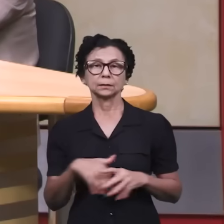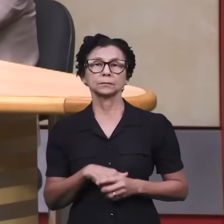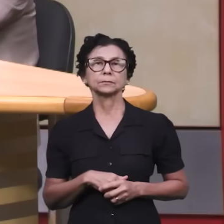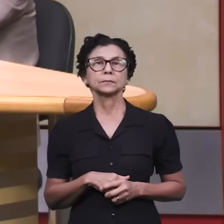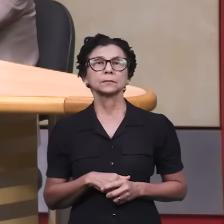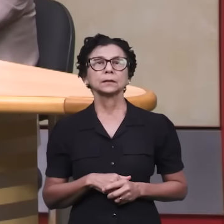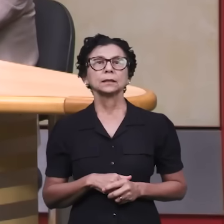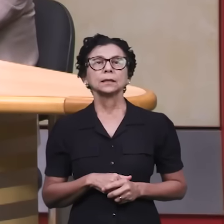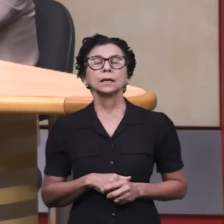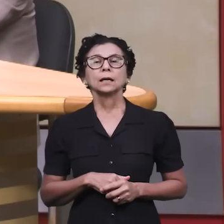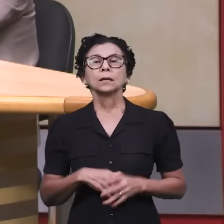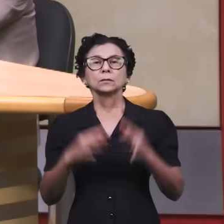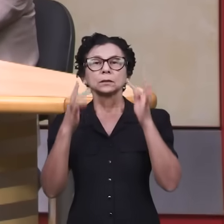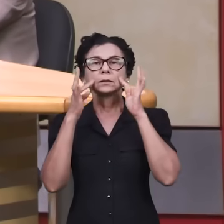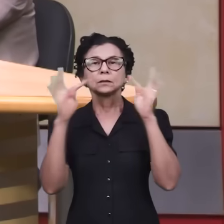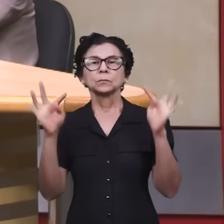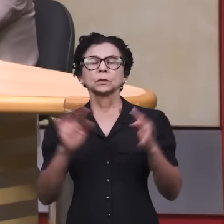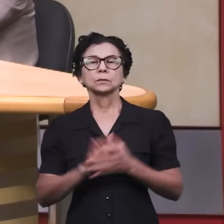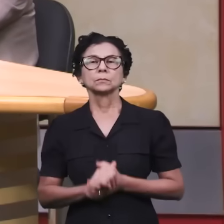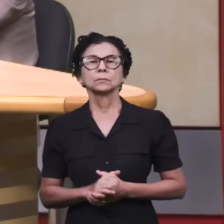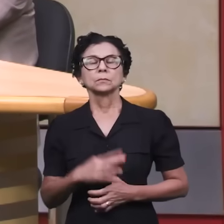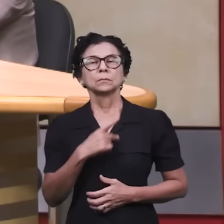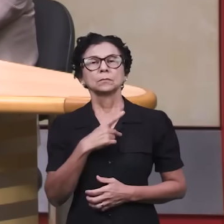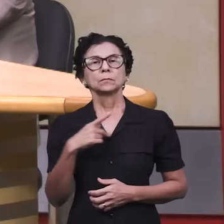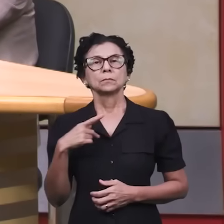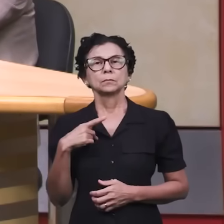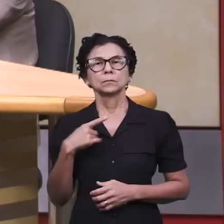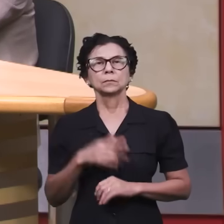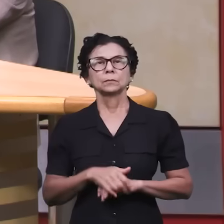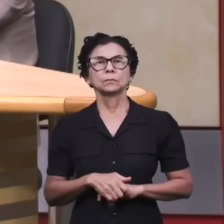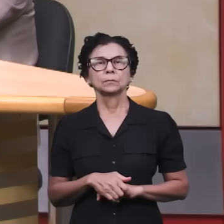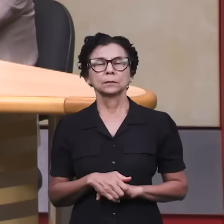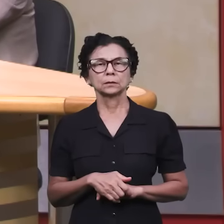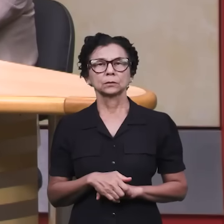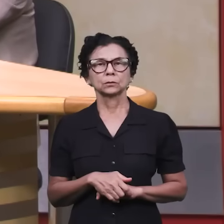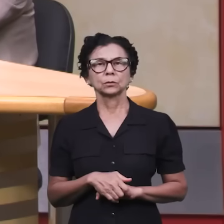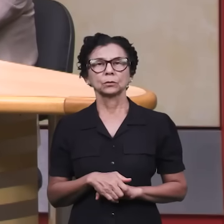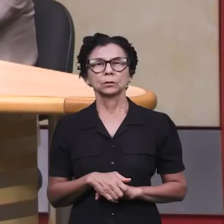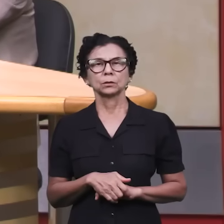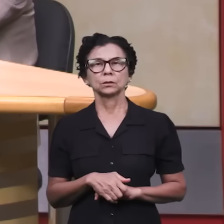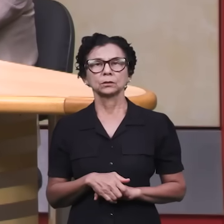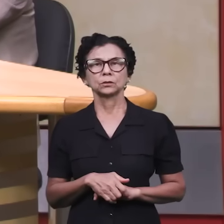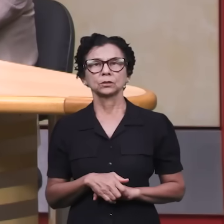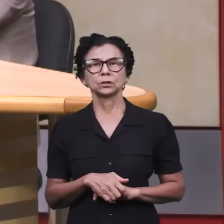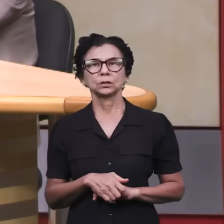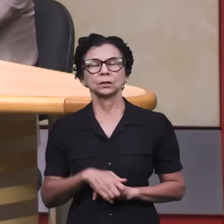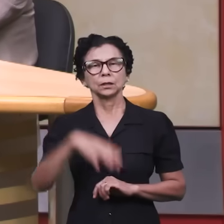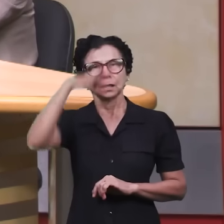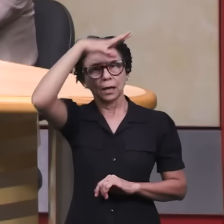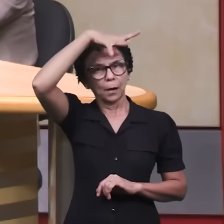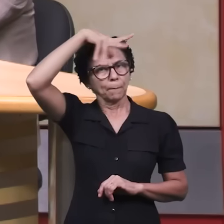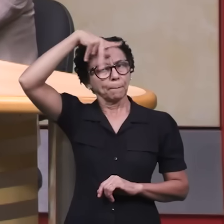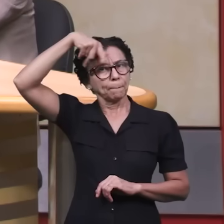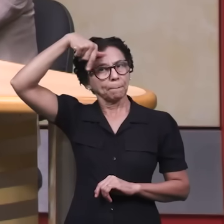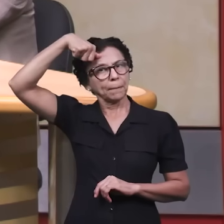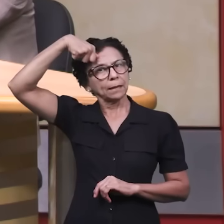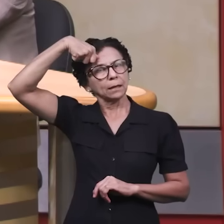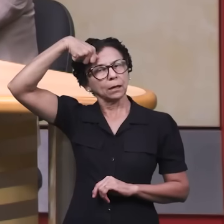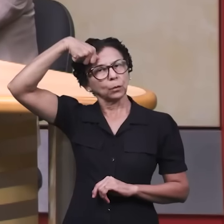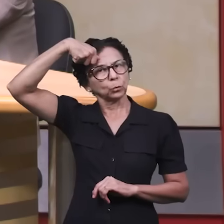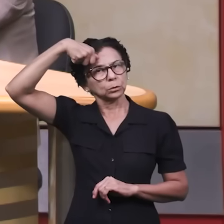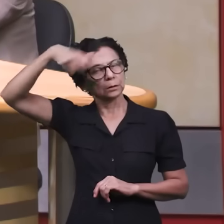tempo eu posso contar. Sim. Foi dado pelo pastor Artini. O pastor Artini mora em Manaus e dá assistência à igreja